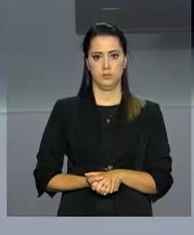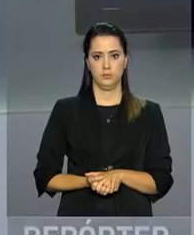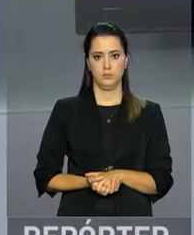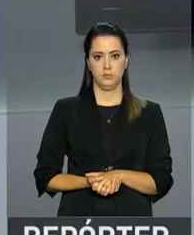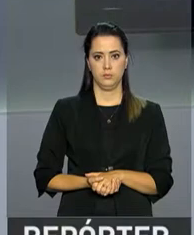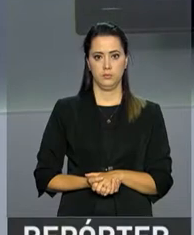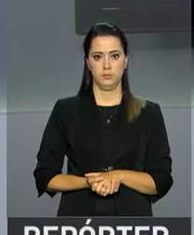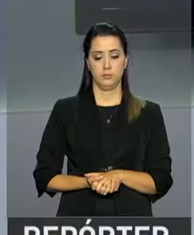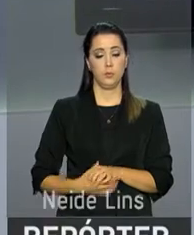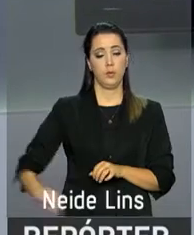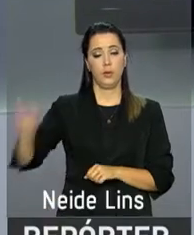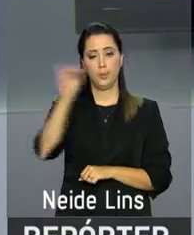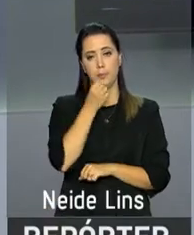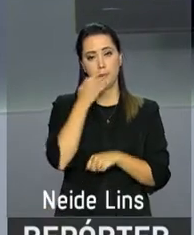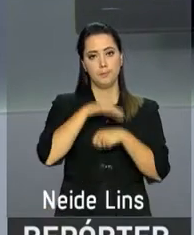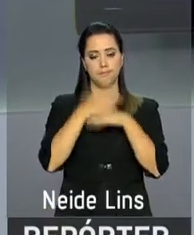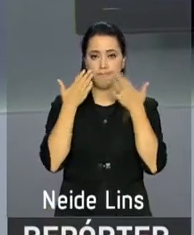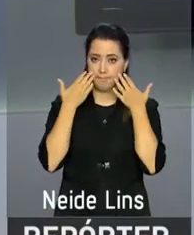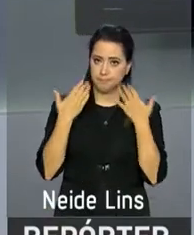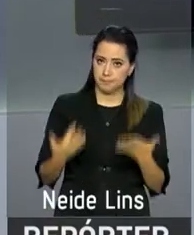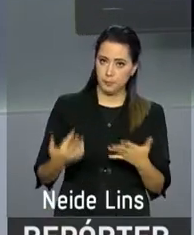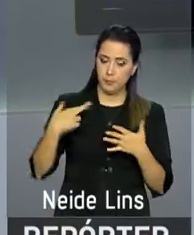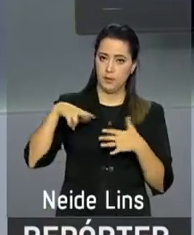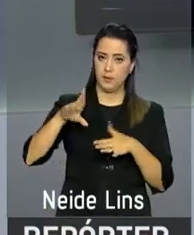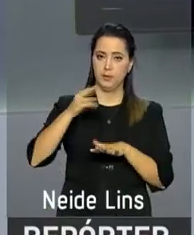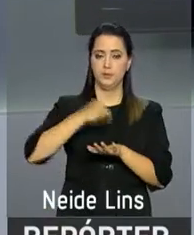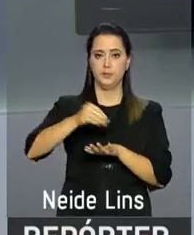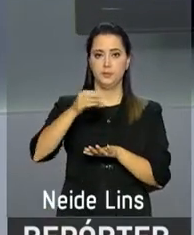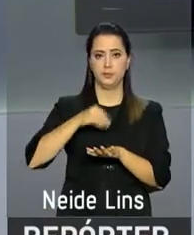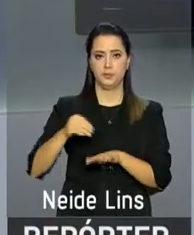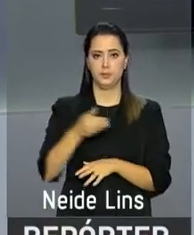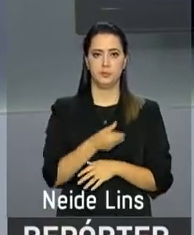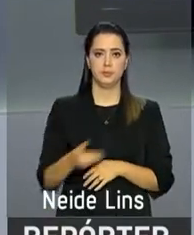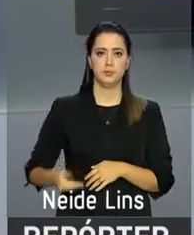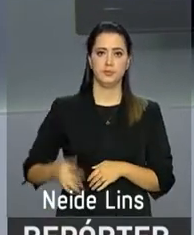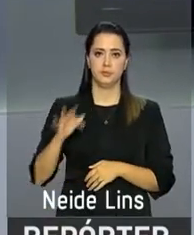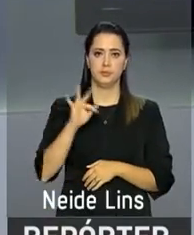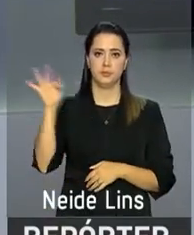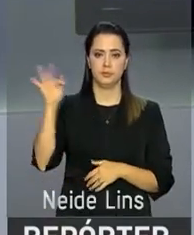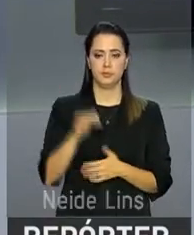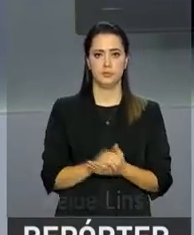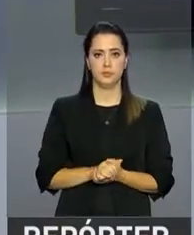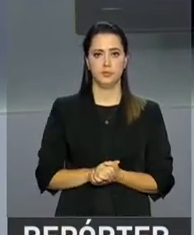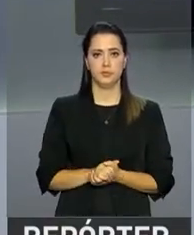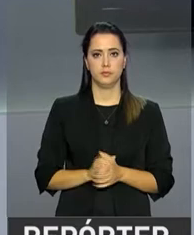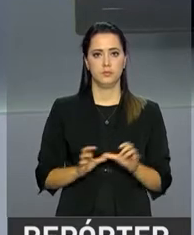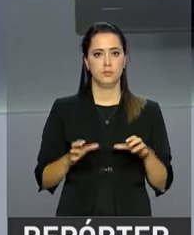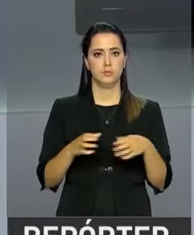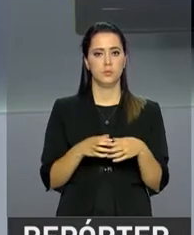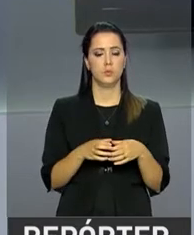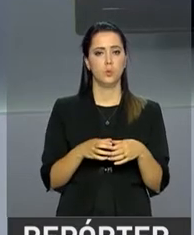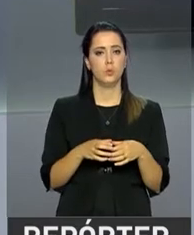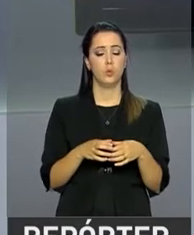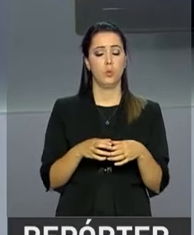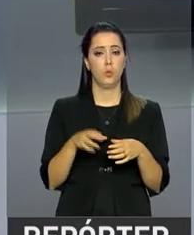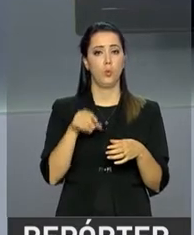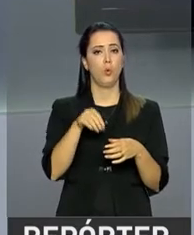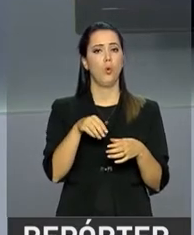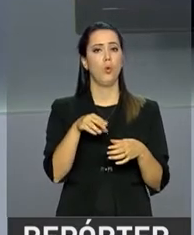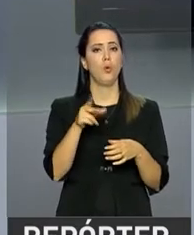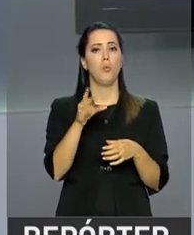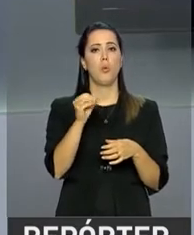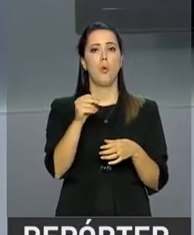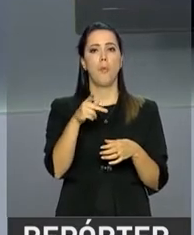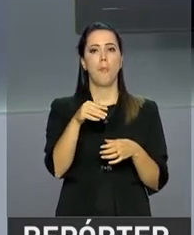olá boa noite começa agora o repórter nbr com as notícias do governo federal o comitê de política monetária copom